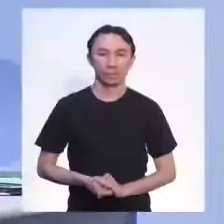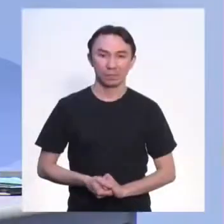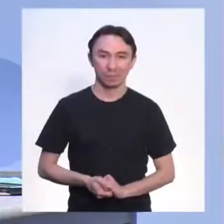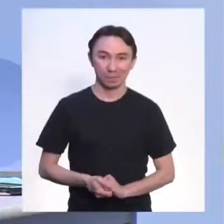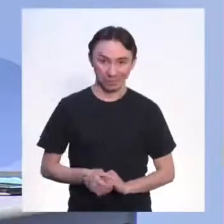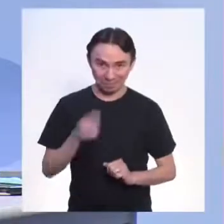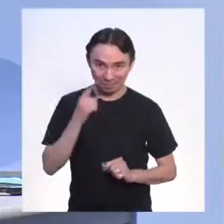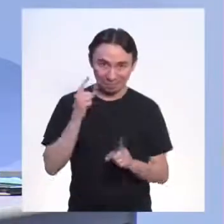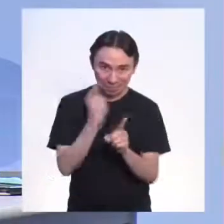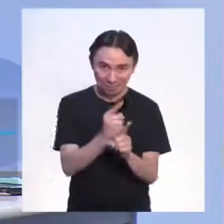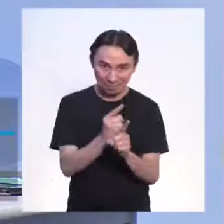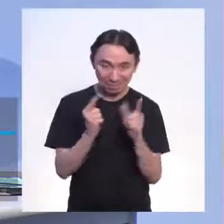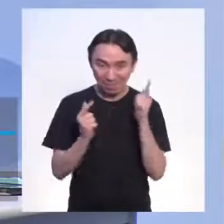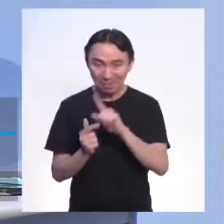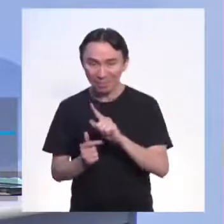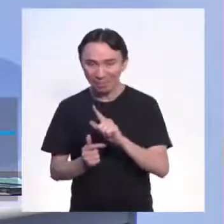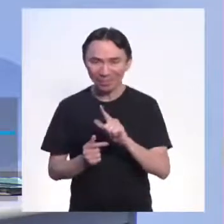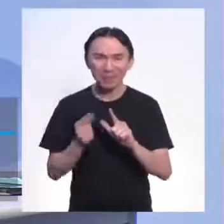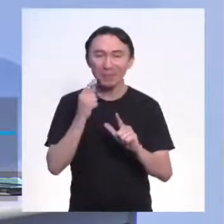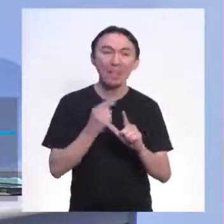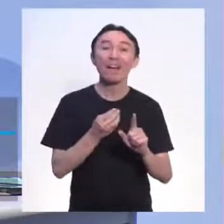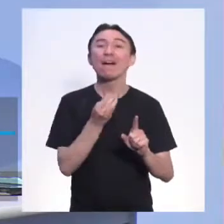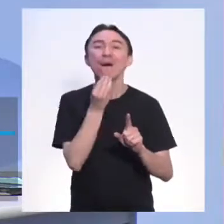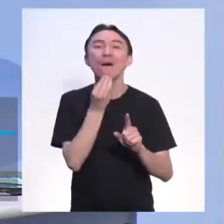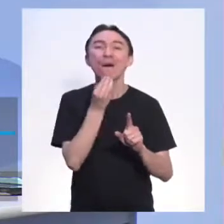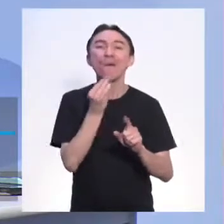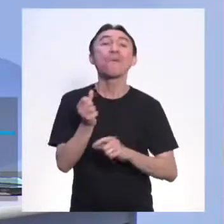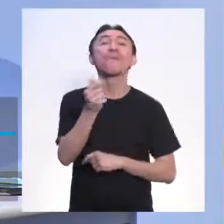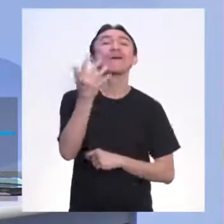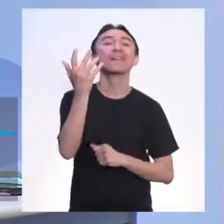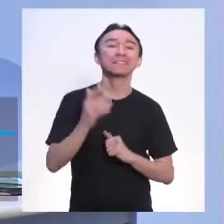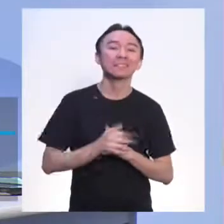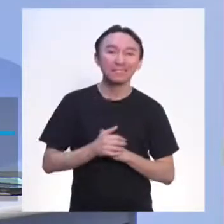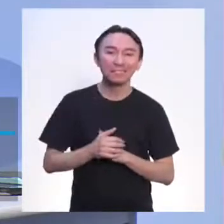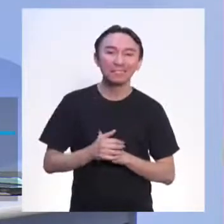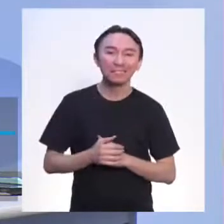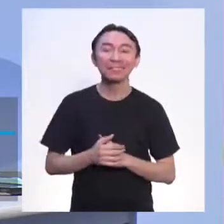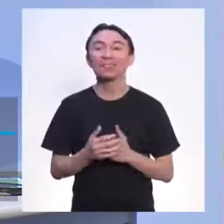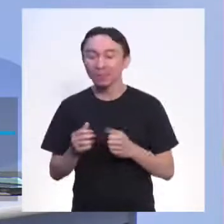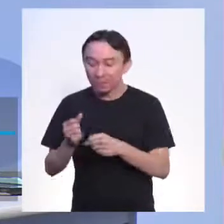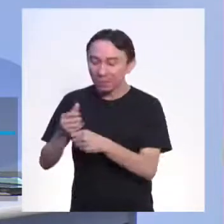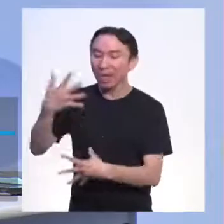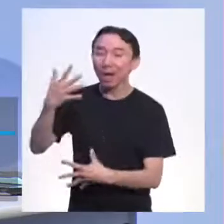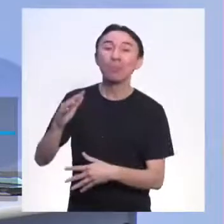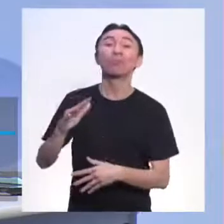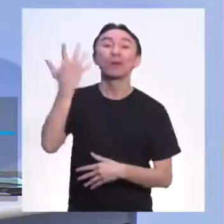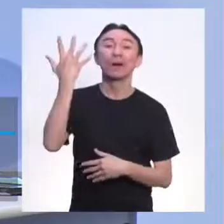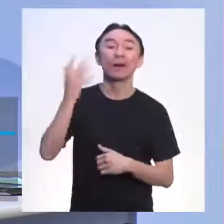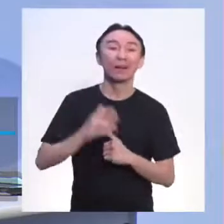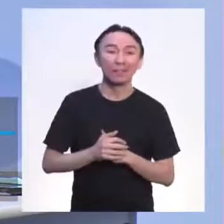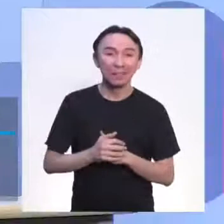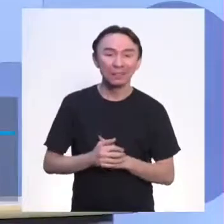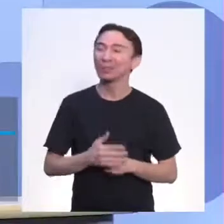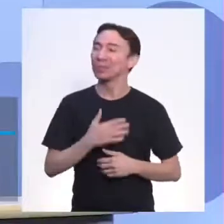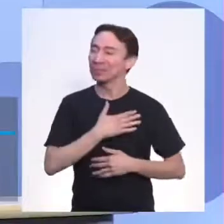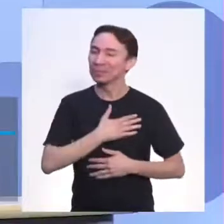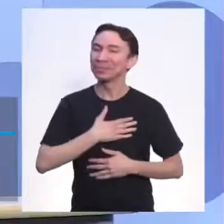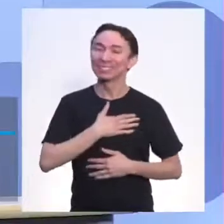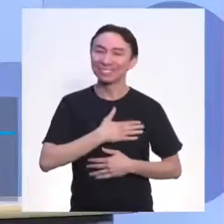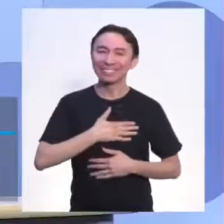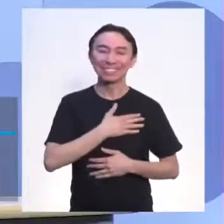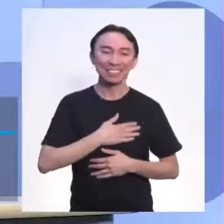conseguiram descobrir quantas são as possibilidades da Carla? Professora Roberta, o que aconteceu no chat? Olha, professora Inês, gostei de ver. Eles colocaram